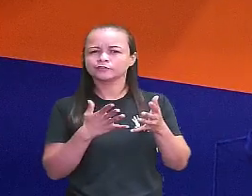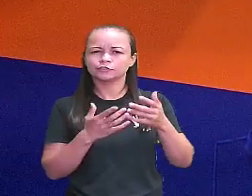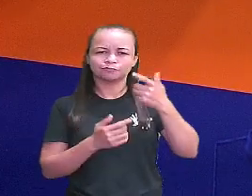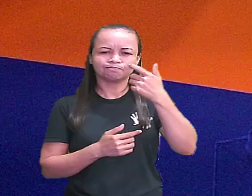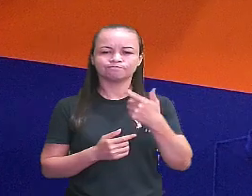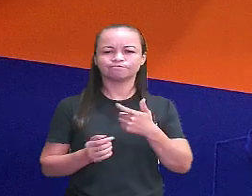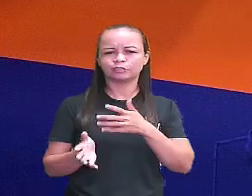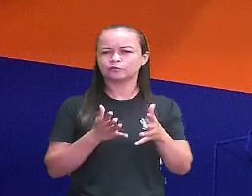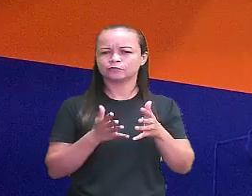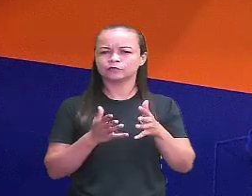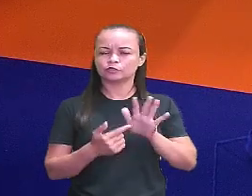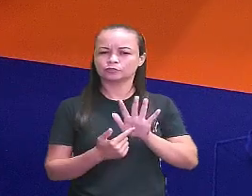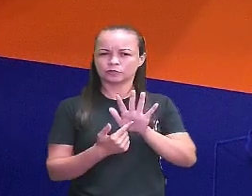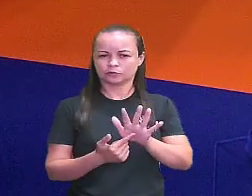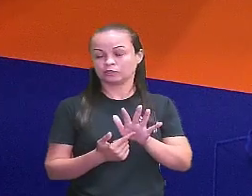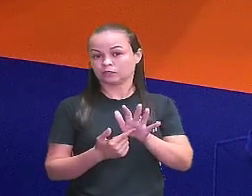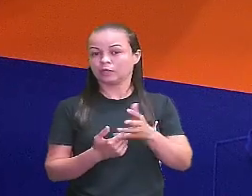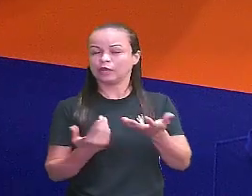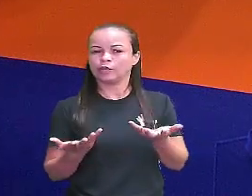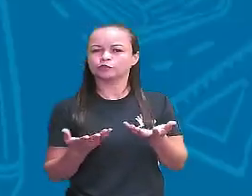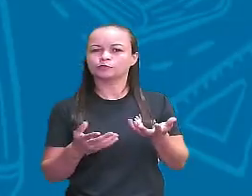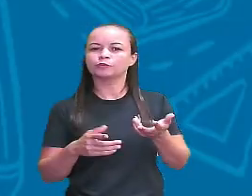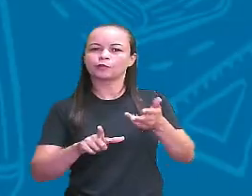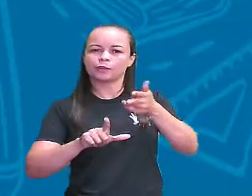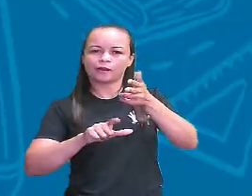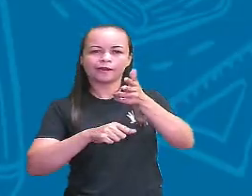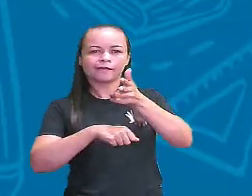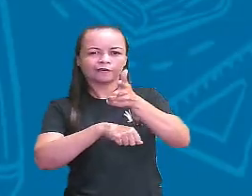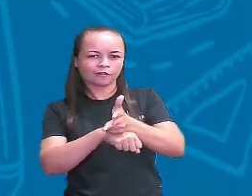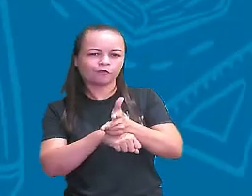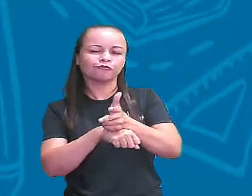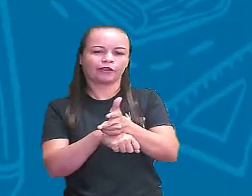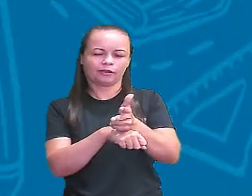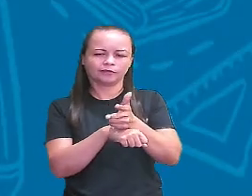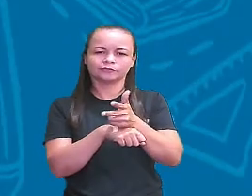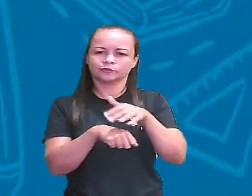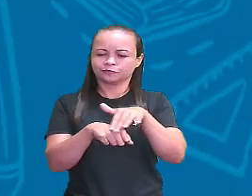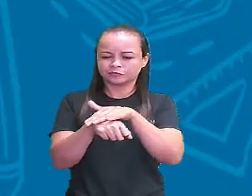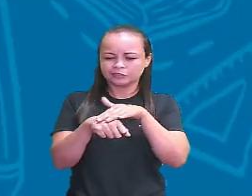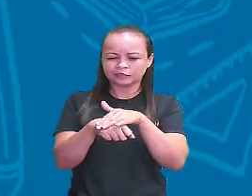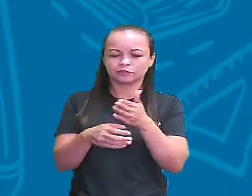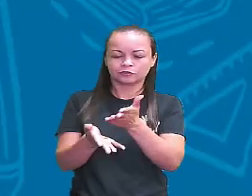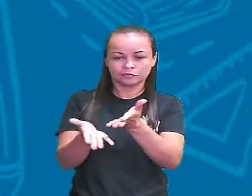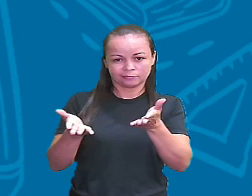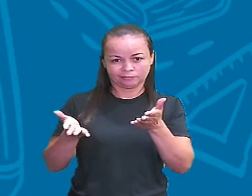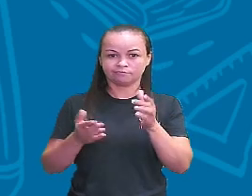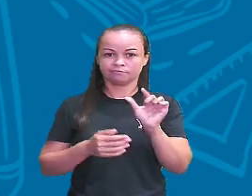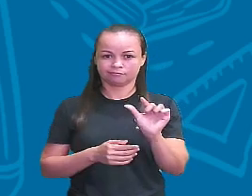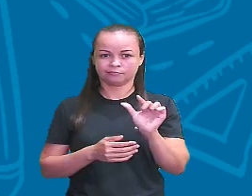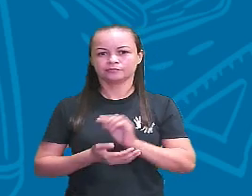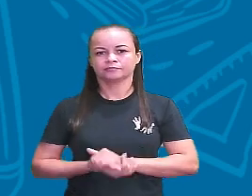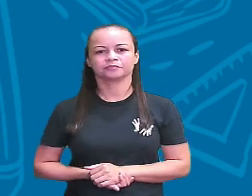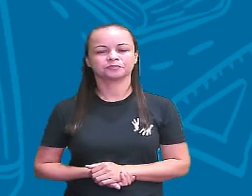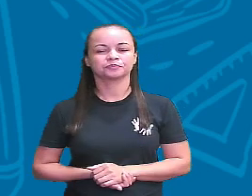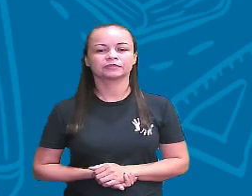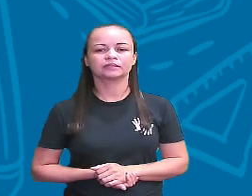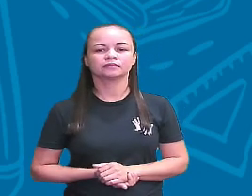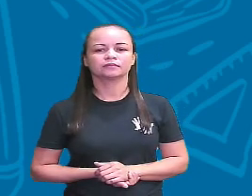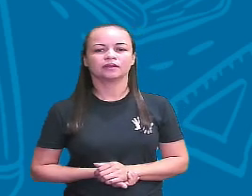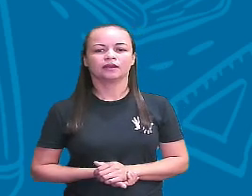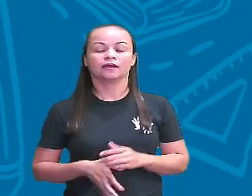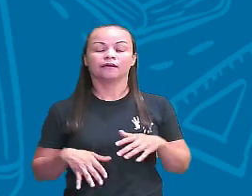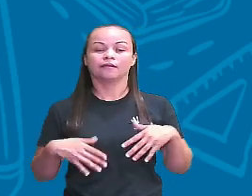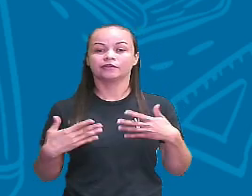dela, ela se disponibilizou para gravar um vídeo conversando com vocês um pouco. E aí ela vai